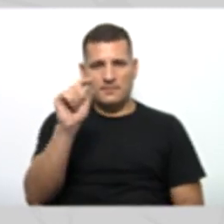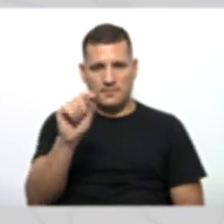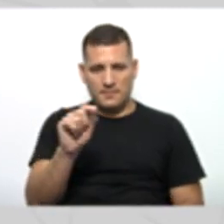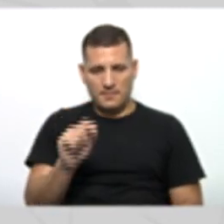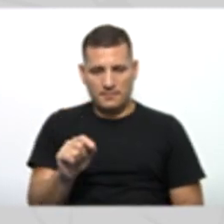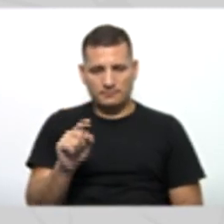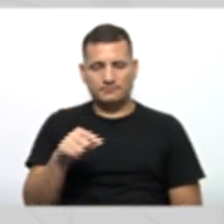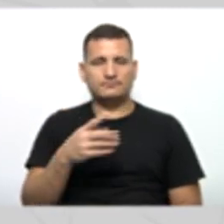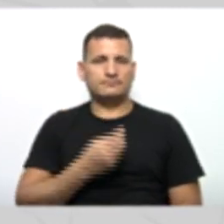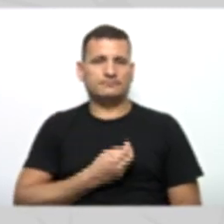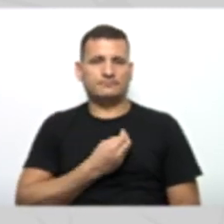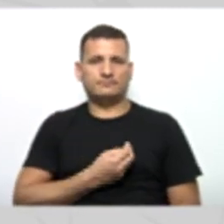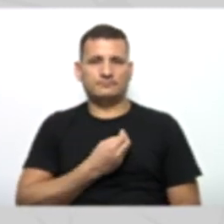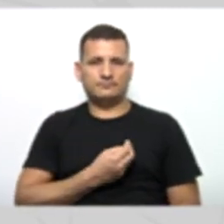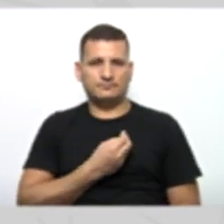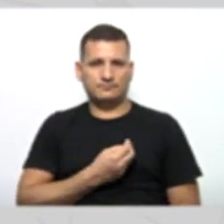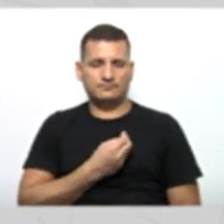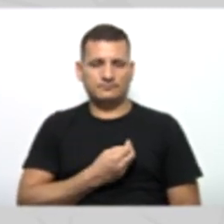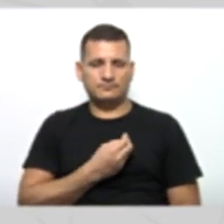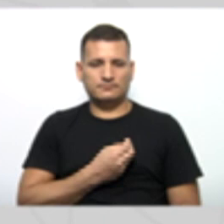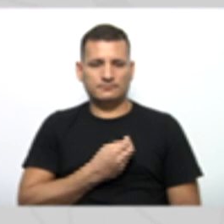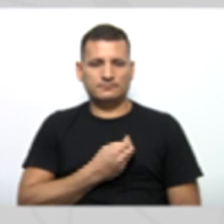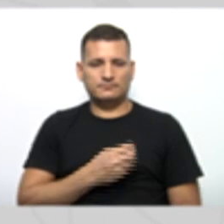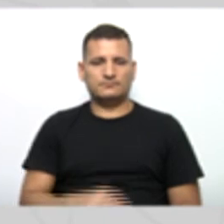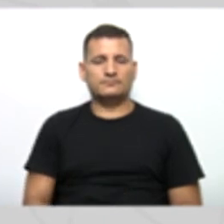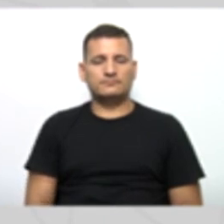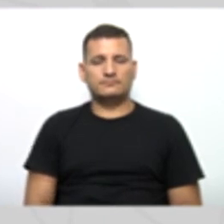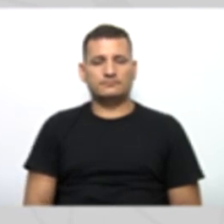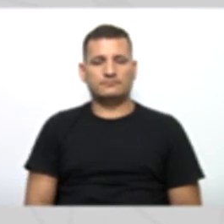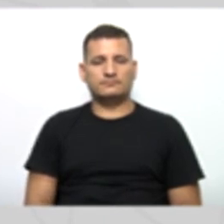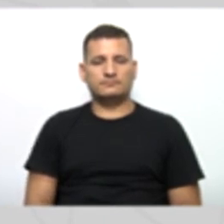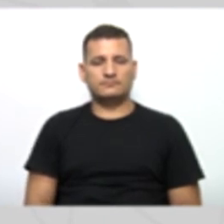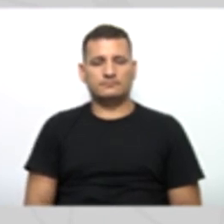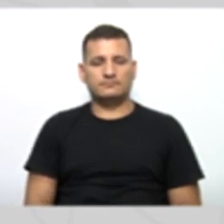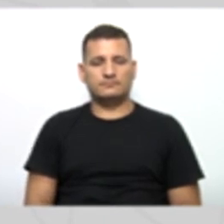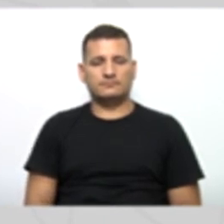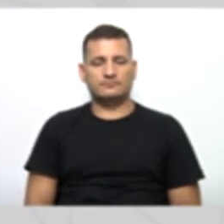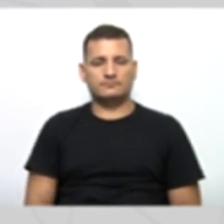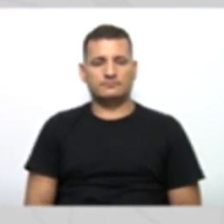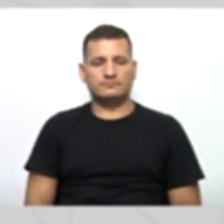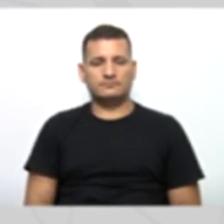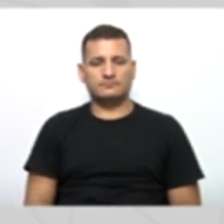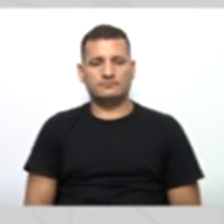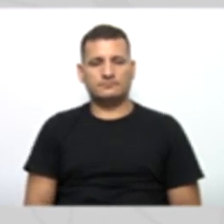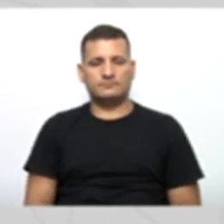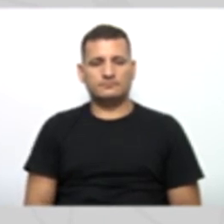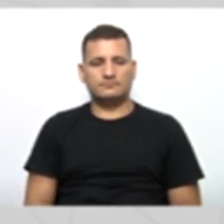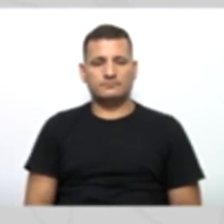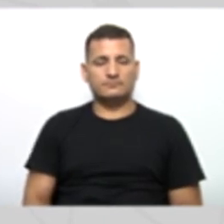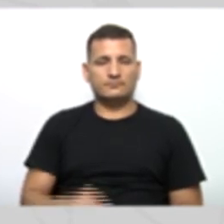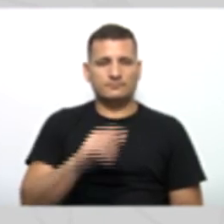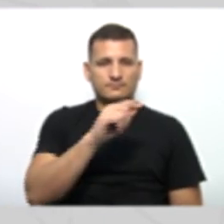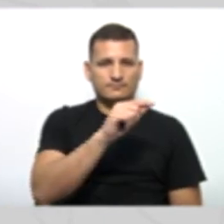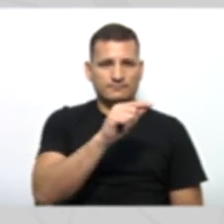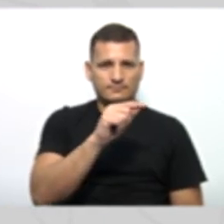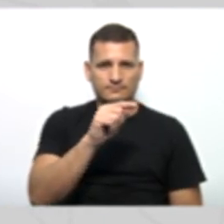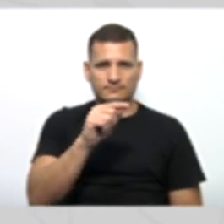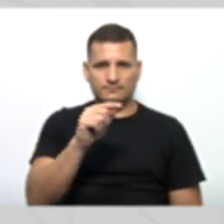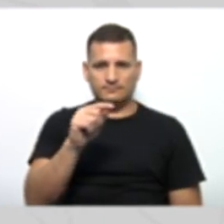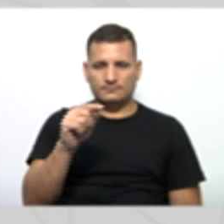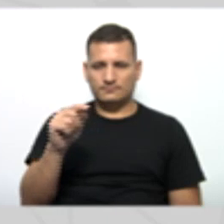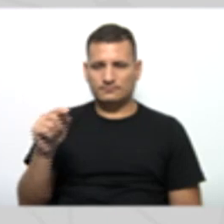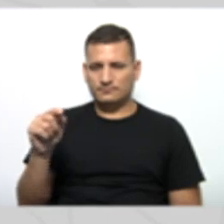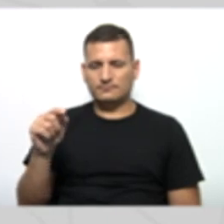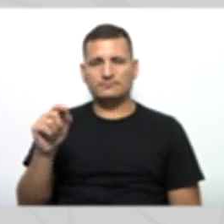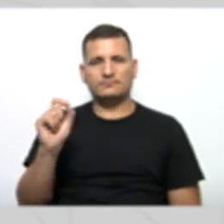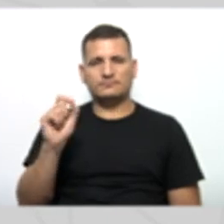também pode ter vai ter, né? Algumas na horizontal. Olha aqui, ó. Essa linha aqui, ó, é a